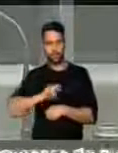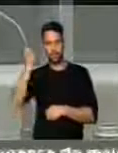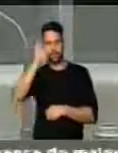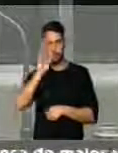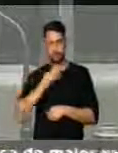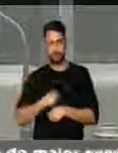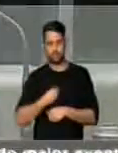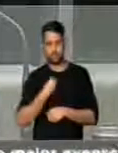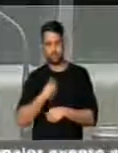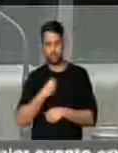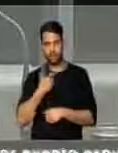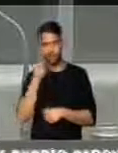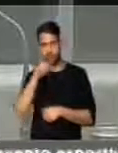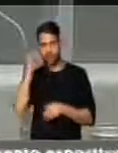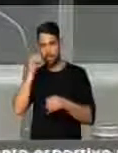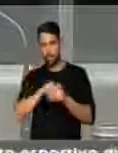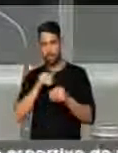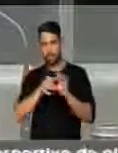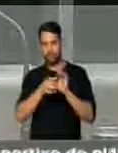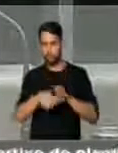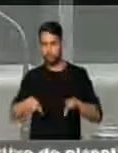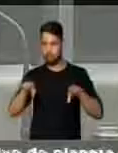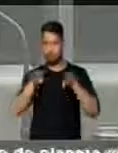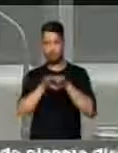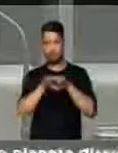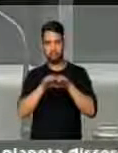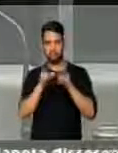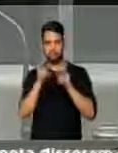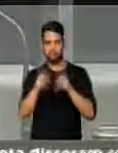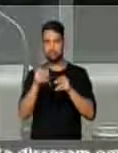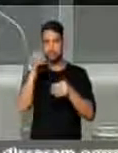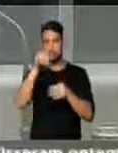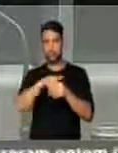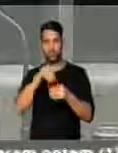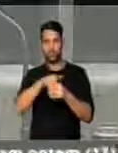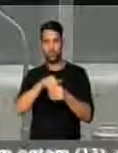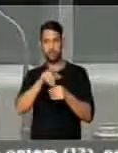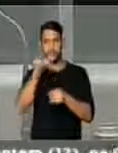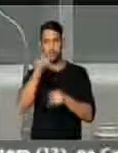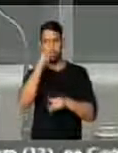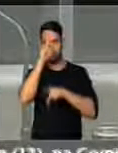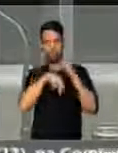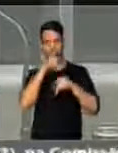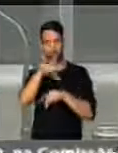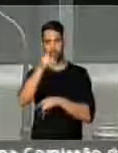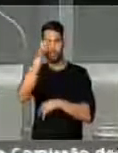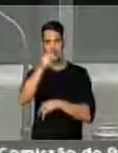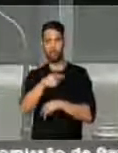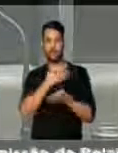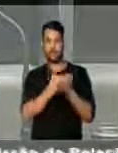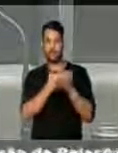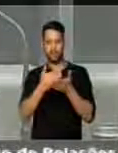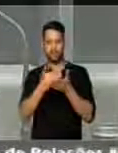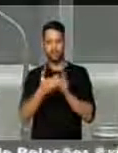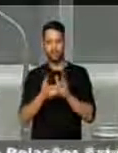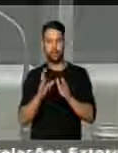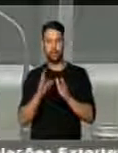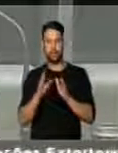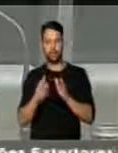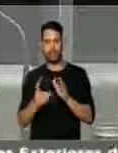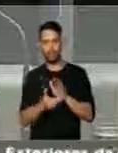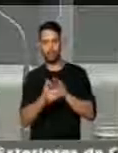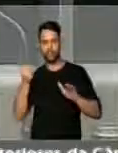República, eleita democraticamente pelo voto popular, e passarem a saquear